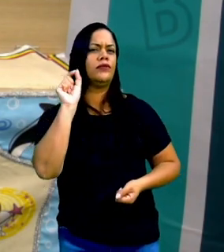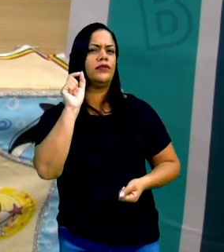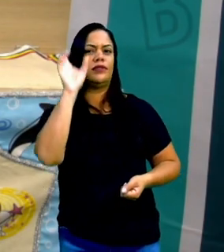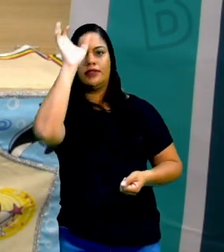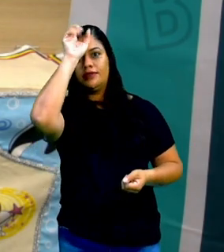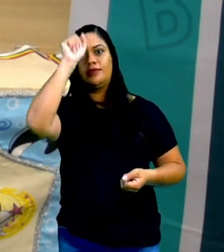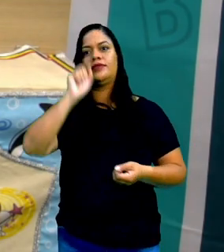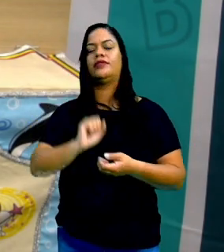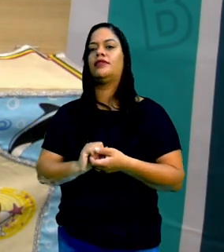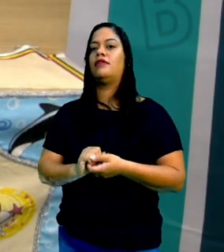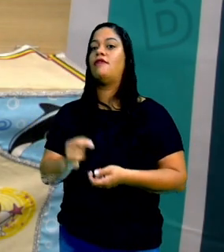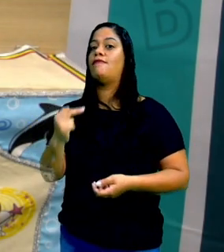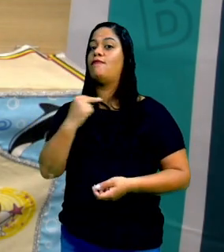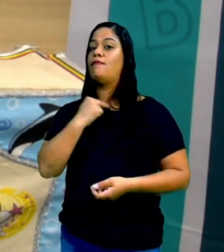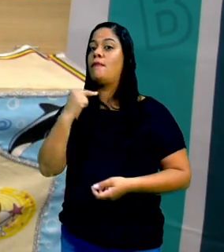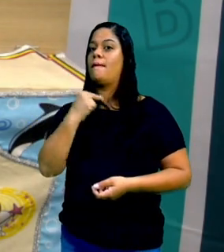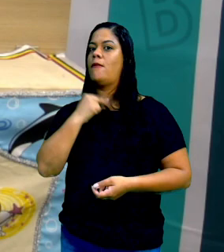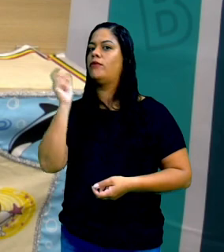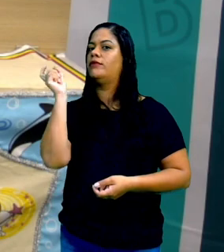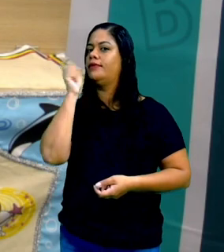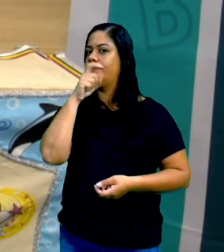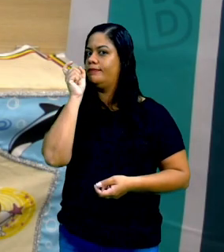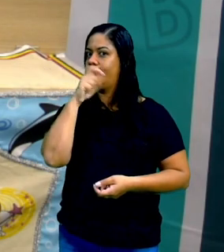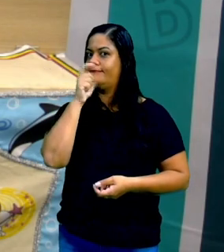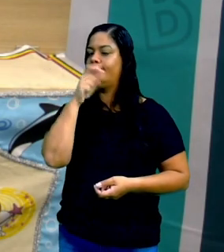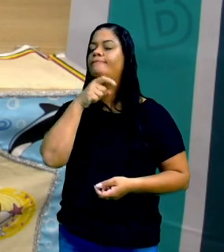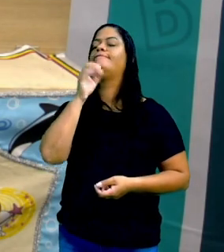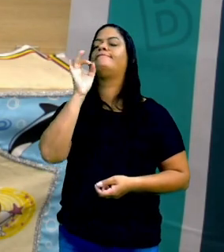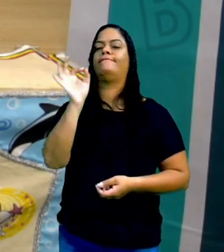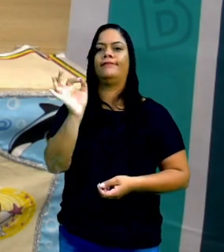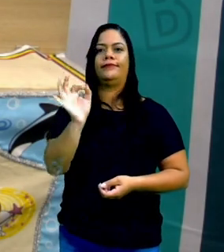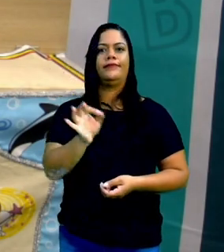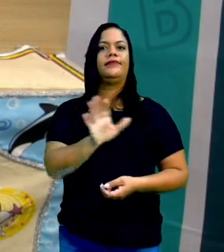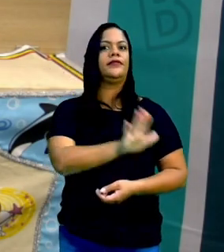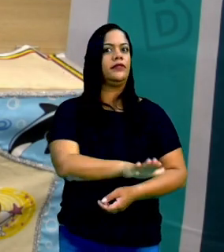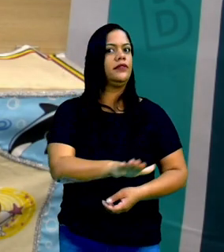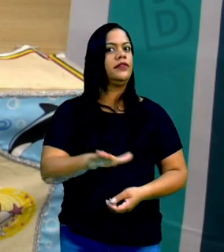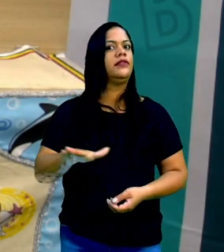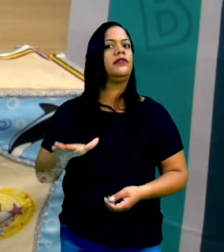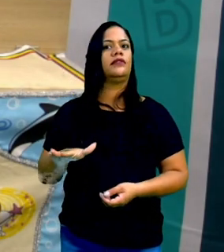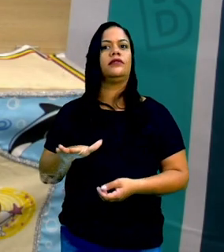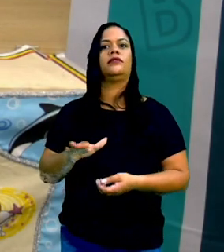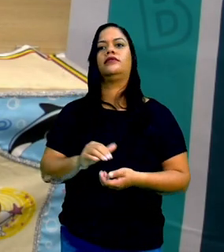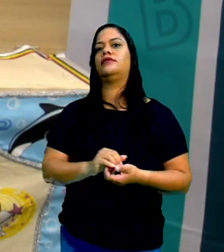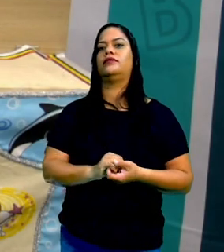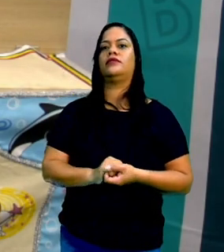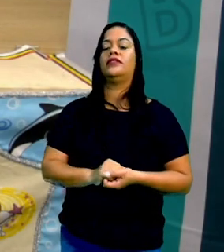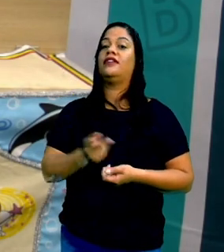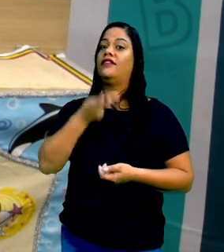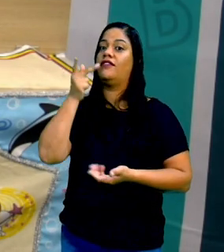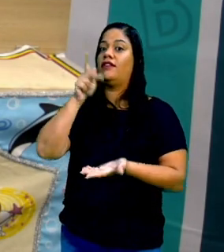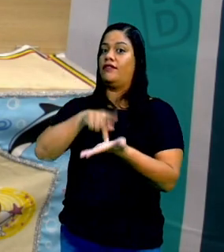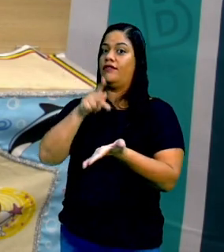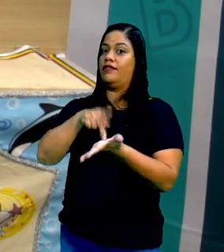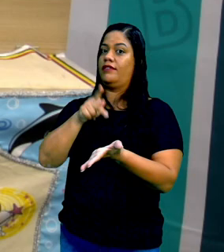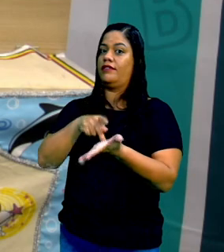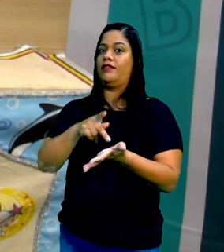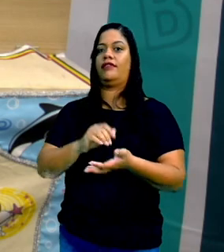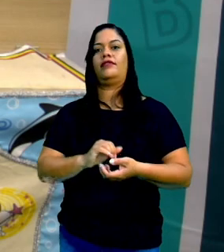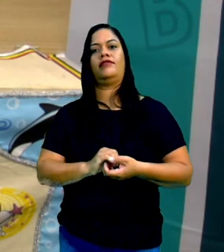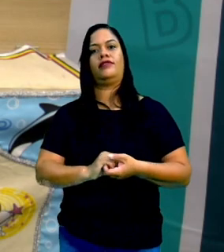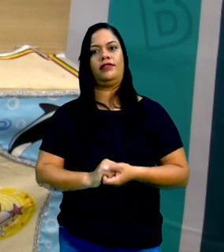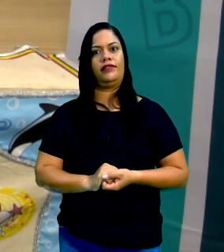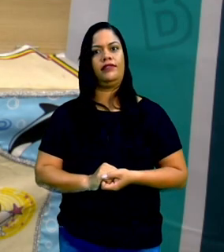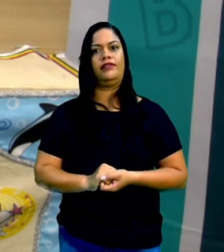E não pode estar mentindo. Justamente, crianças. A gente não pode estar enganando o povo,